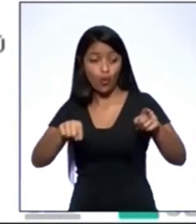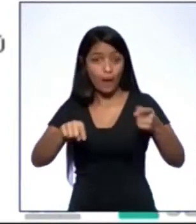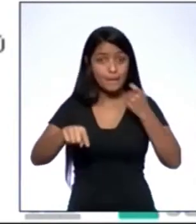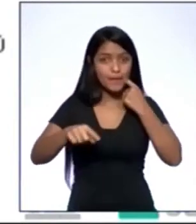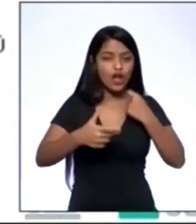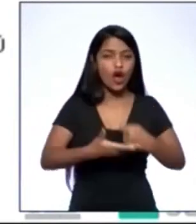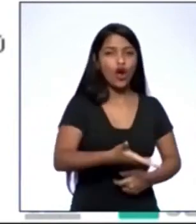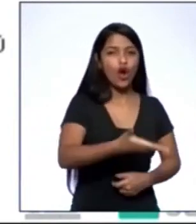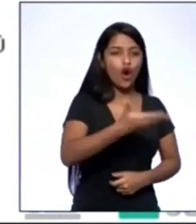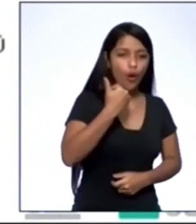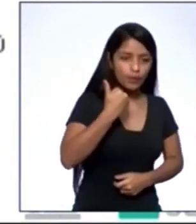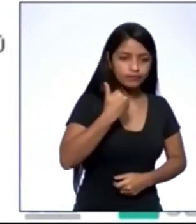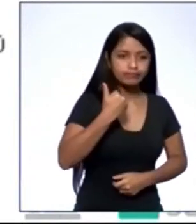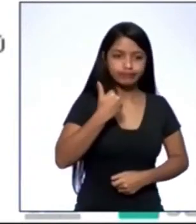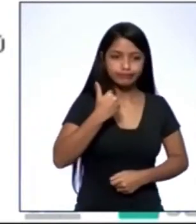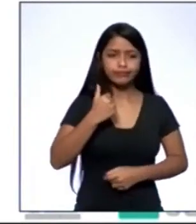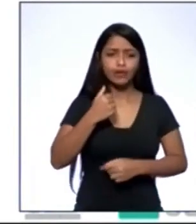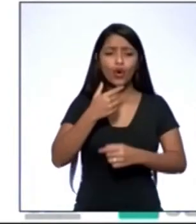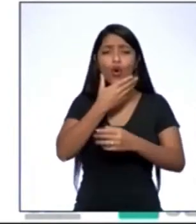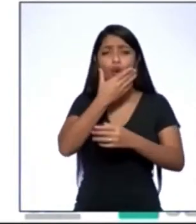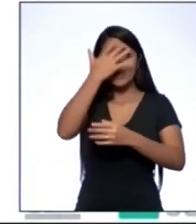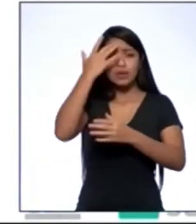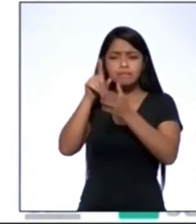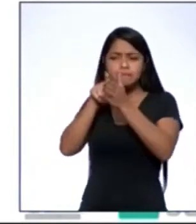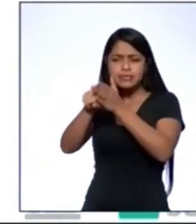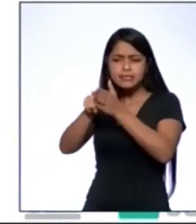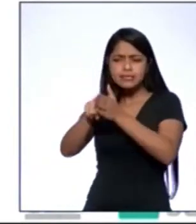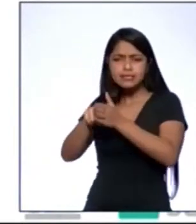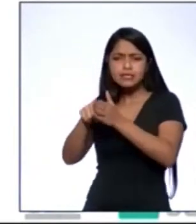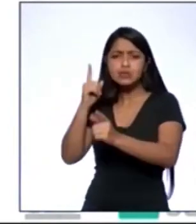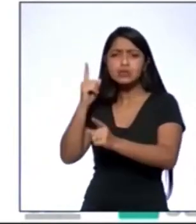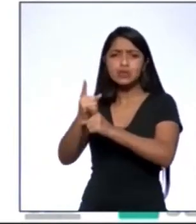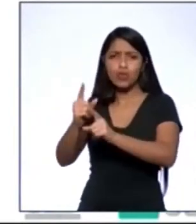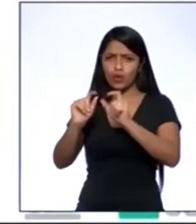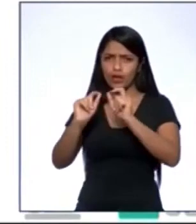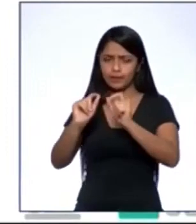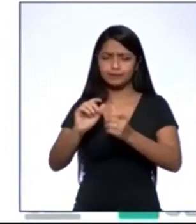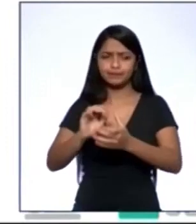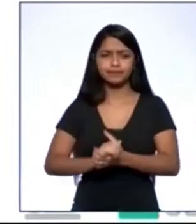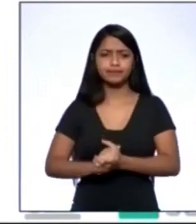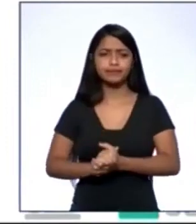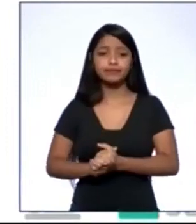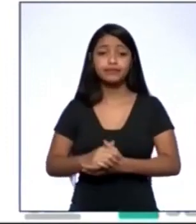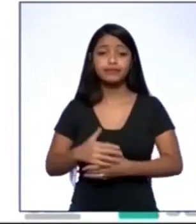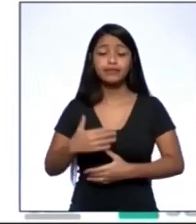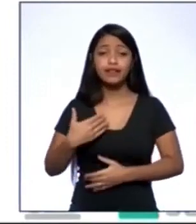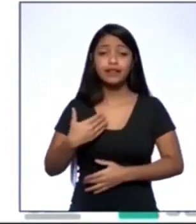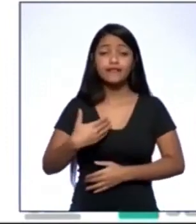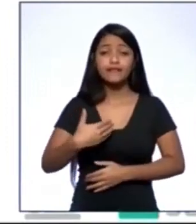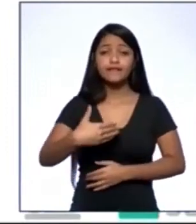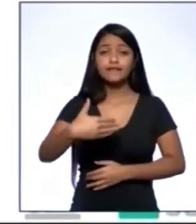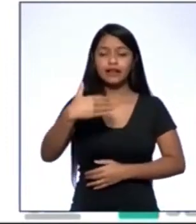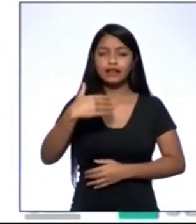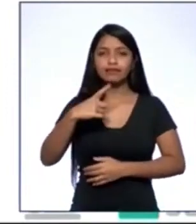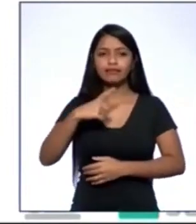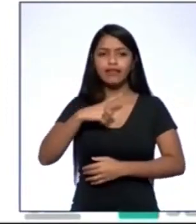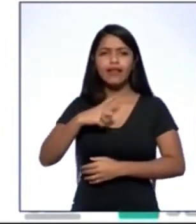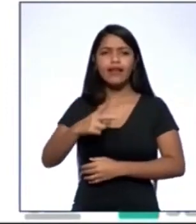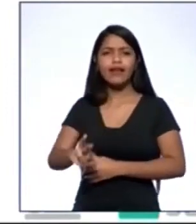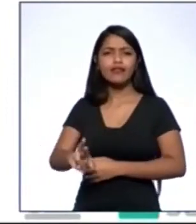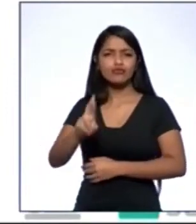6,1 partes por milhão. Aí a questão continua aqui, ó. Qual será o resultado compatível com